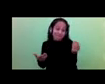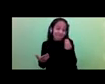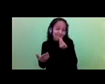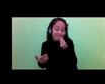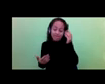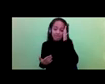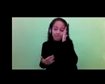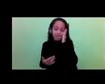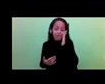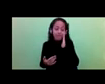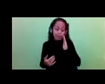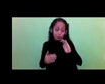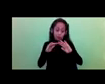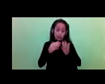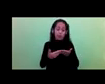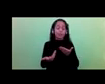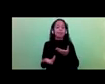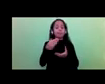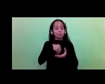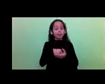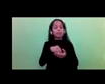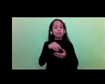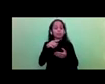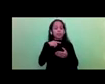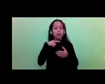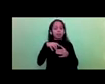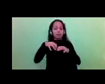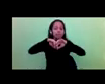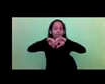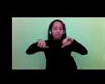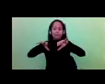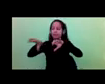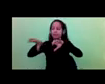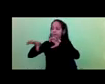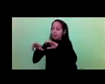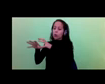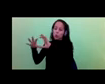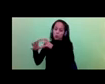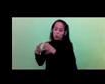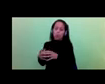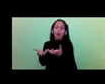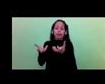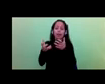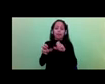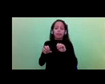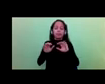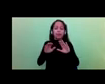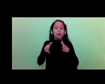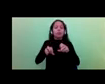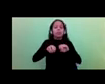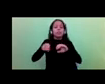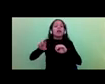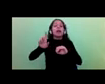A escola ainda é uma instituição sexista que visa educar para a igualdade entre gêneros